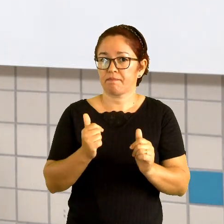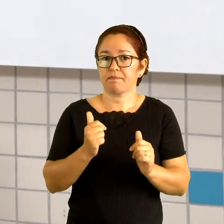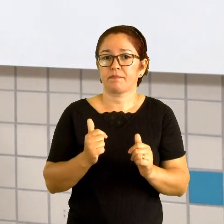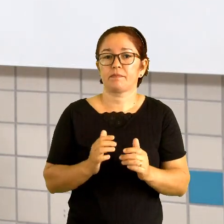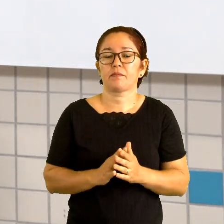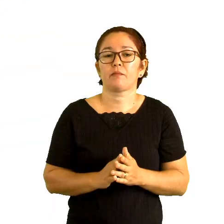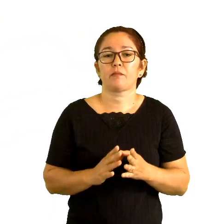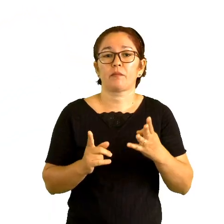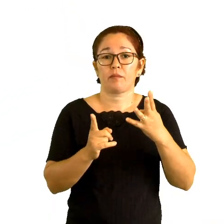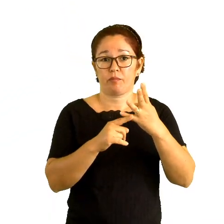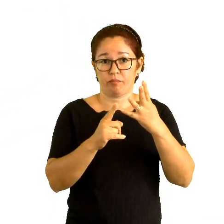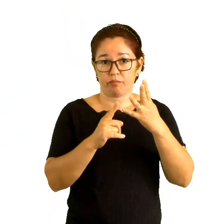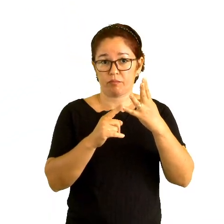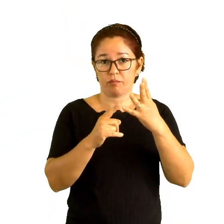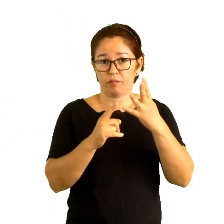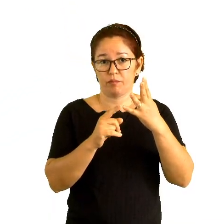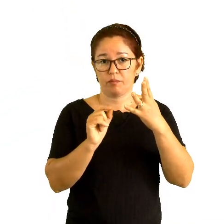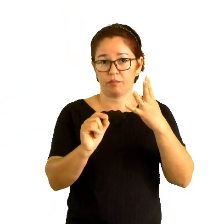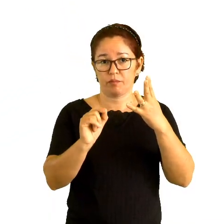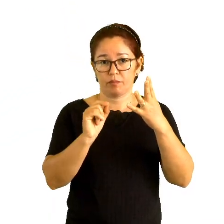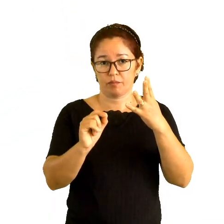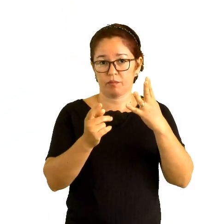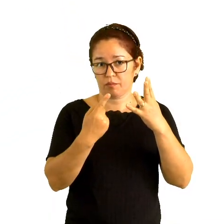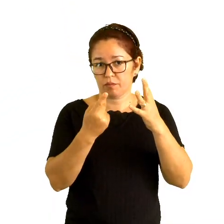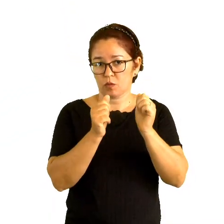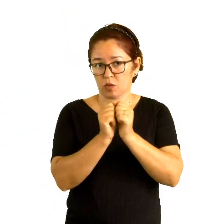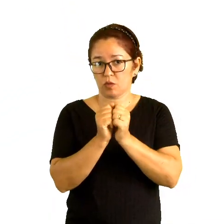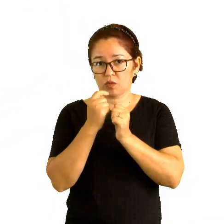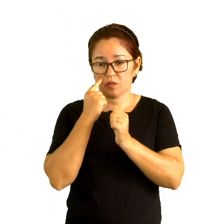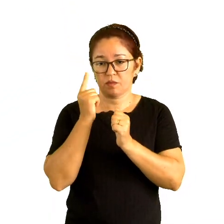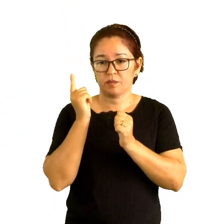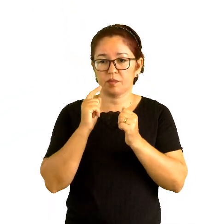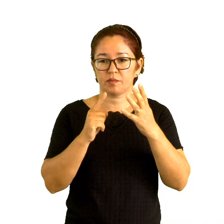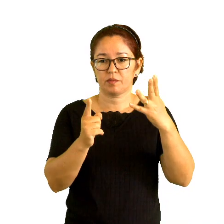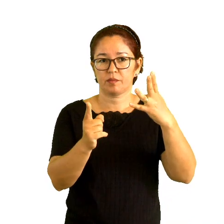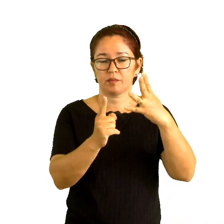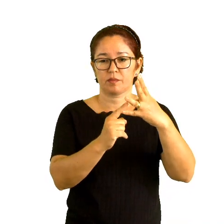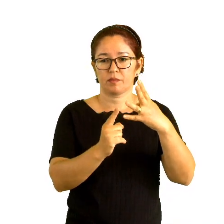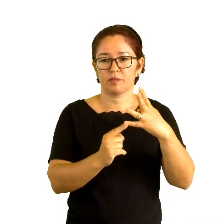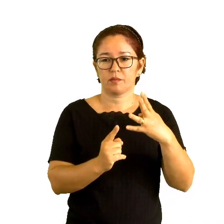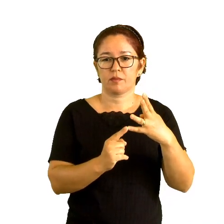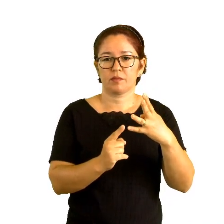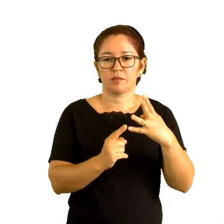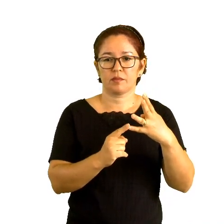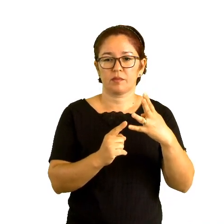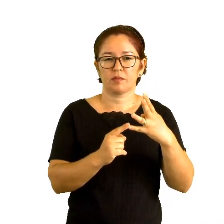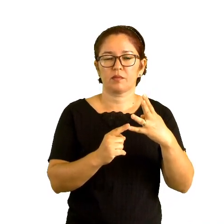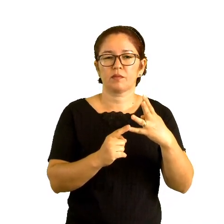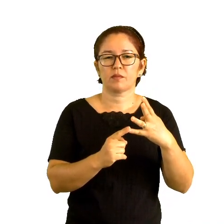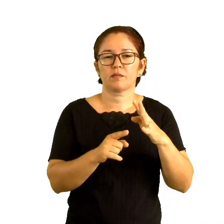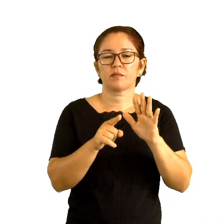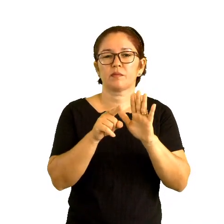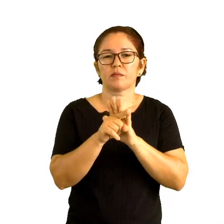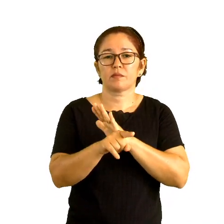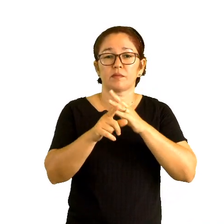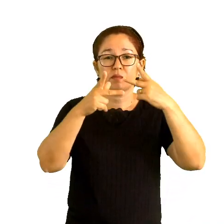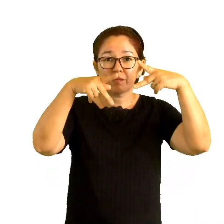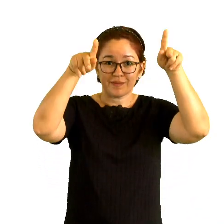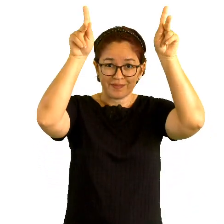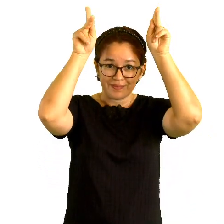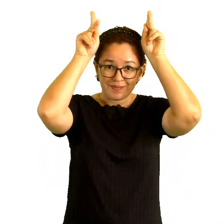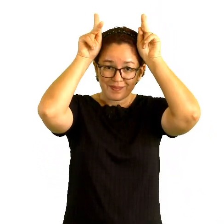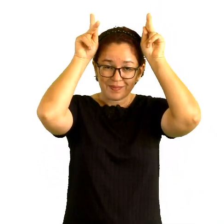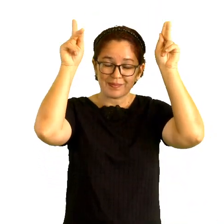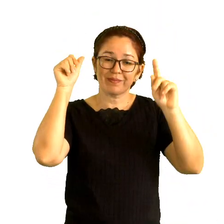4. Vamos fazer a leitura comigo lá na tela. A princesa do texto